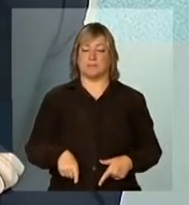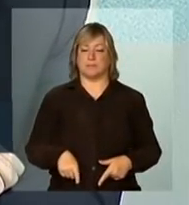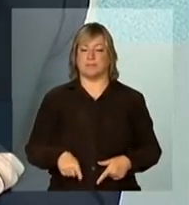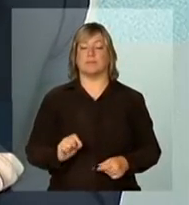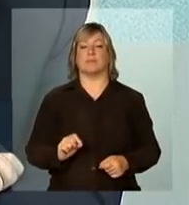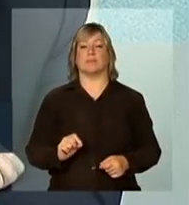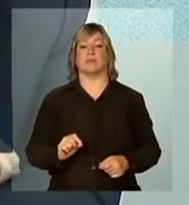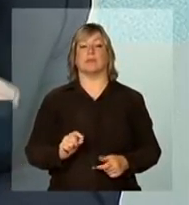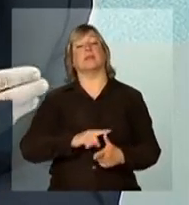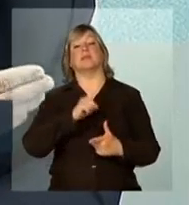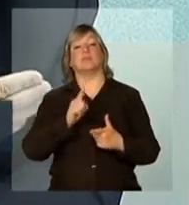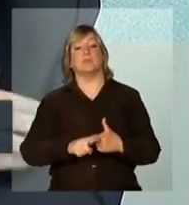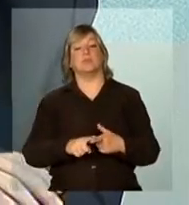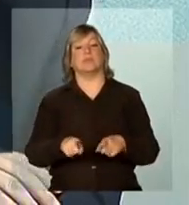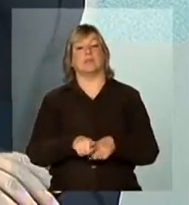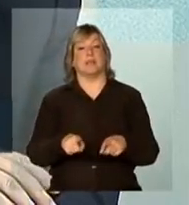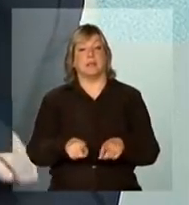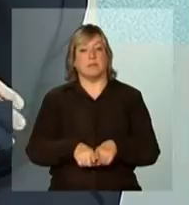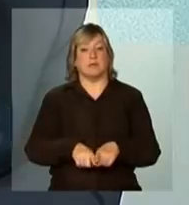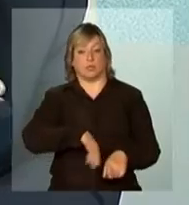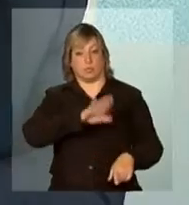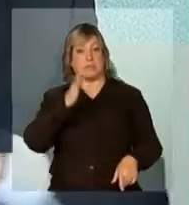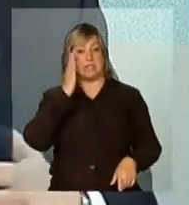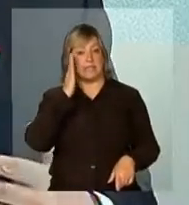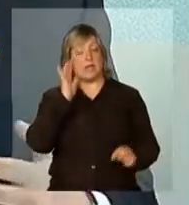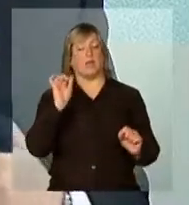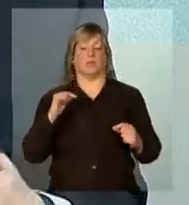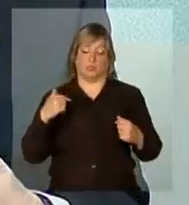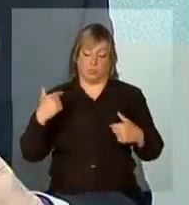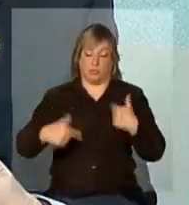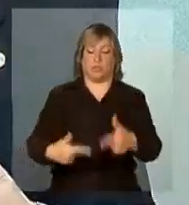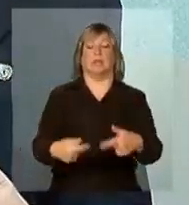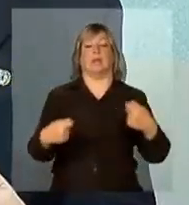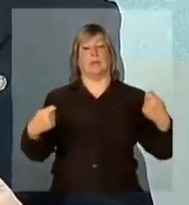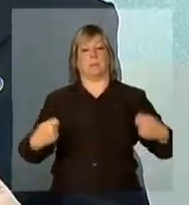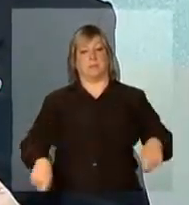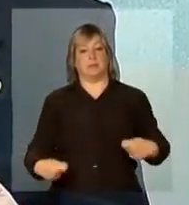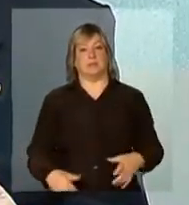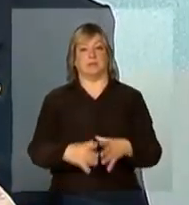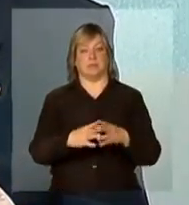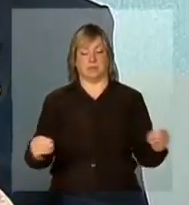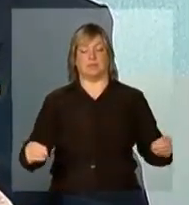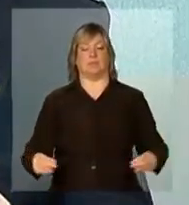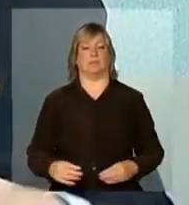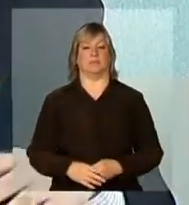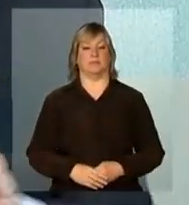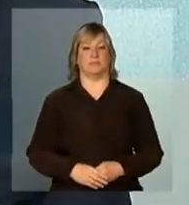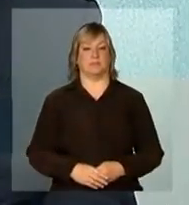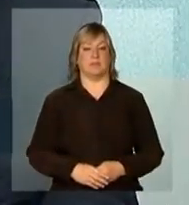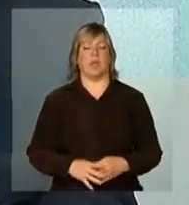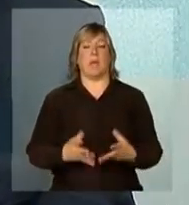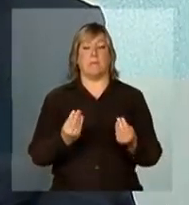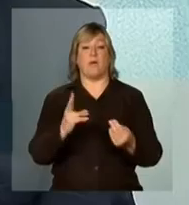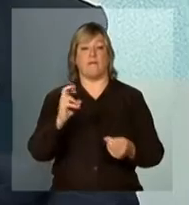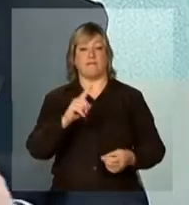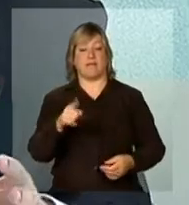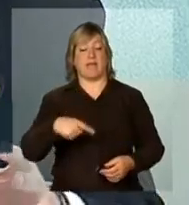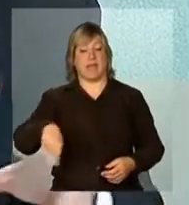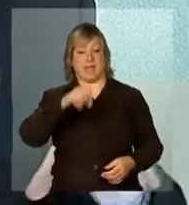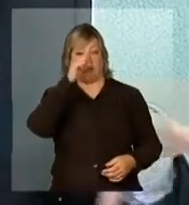Segundo, porque como dizia muito bem Rúbia, o problema tende a ser invisibilizado. Muitas vezes a